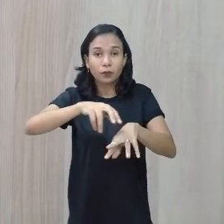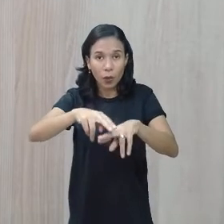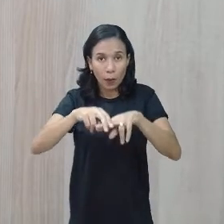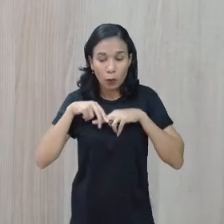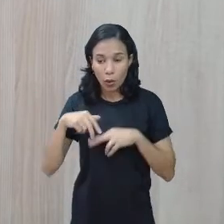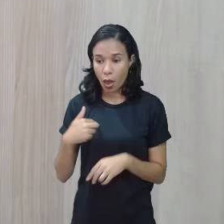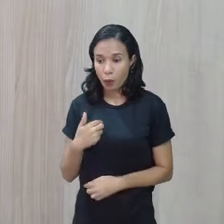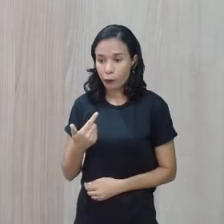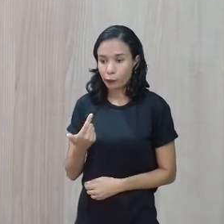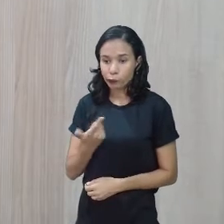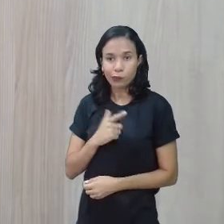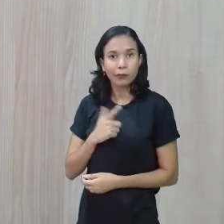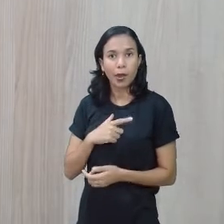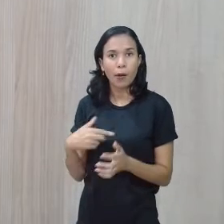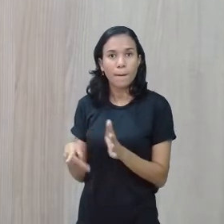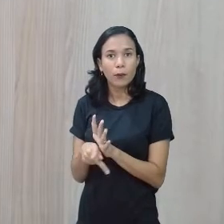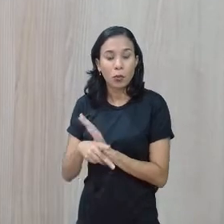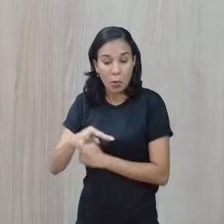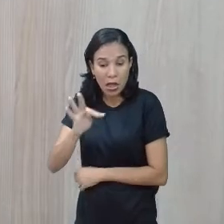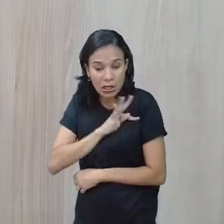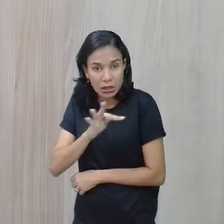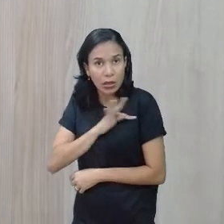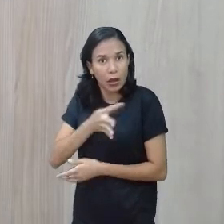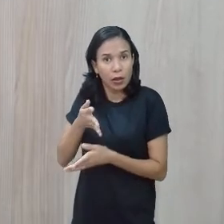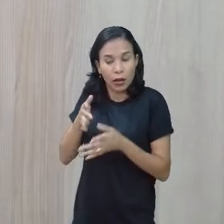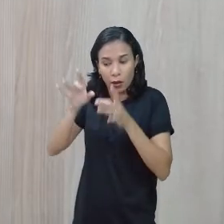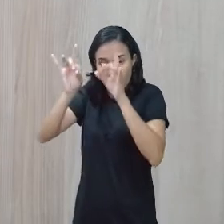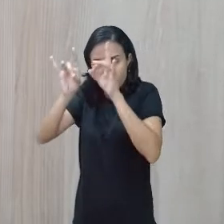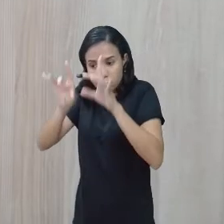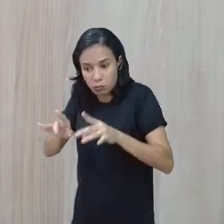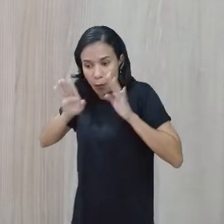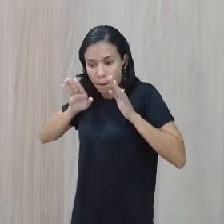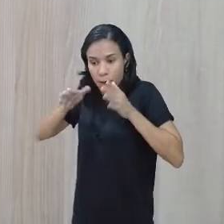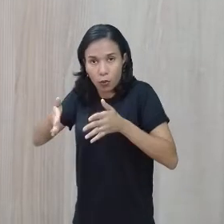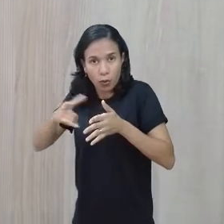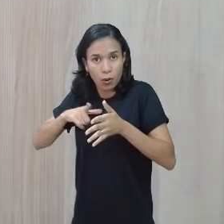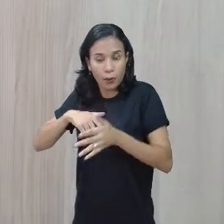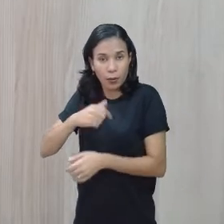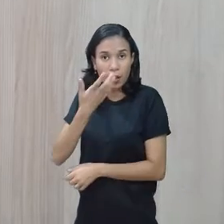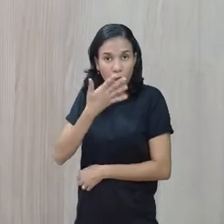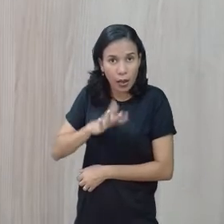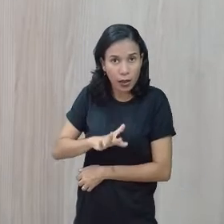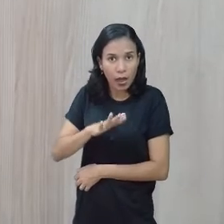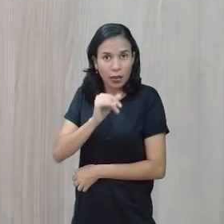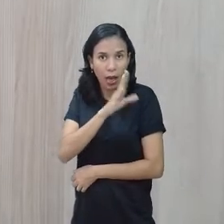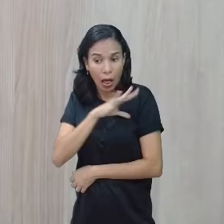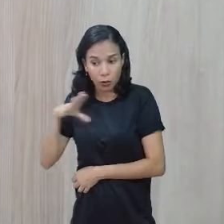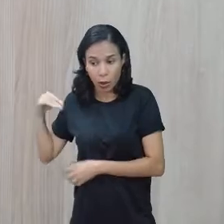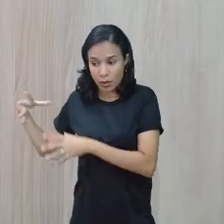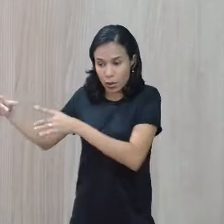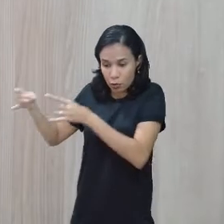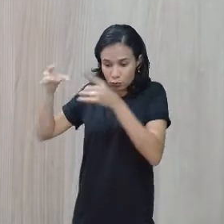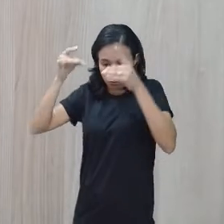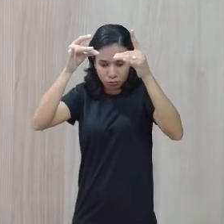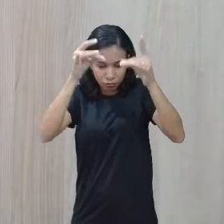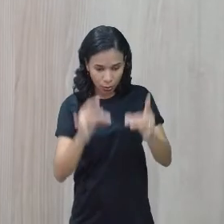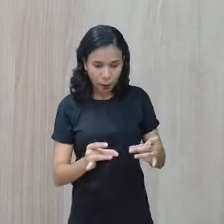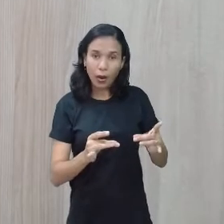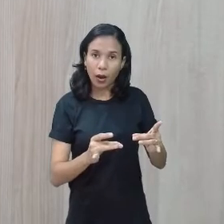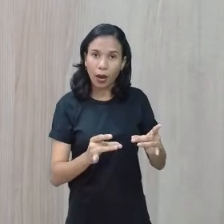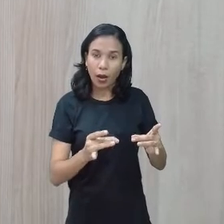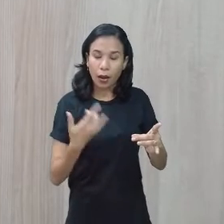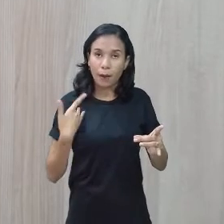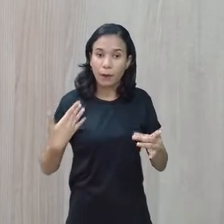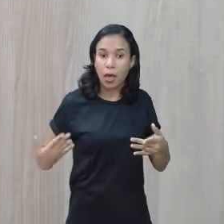eu não tiver técnicas apropriadas para poder trazer essas crianças, ou esses adolescentes para o mesmo universo, tá? Eu vou